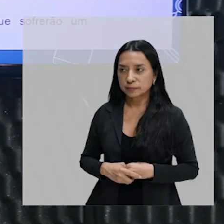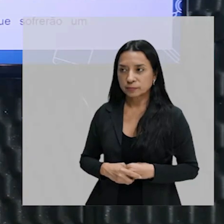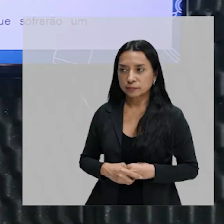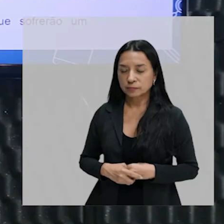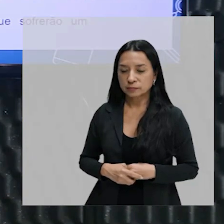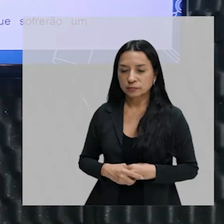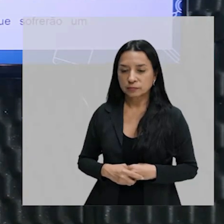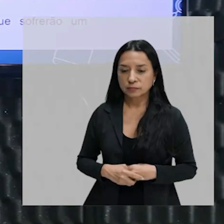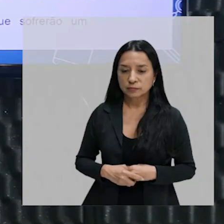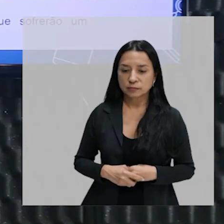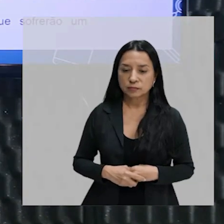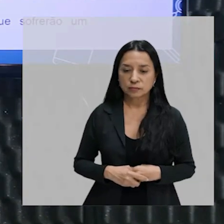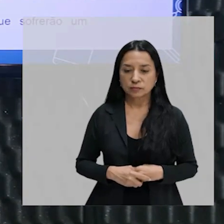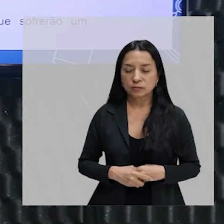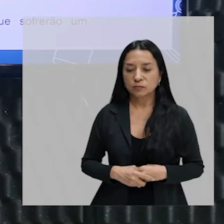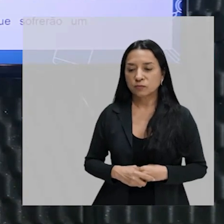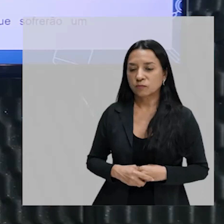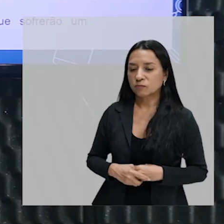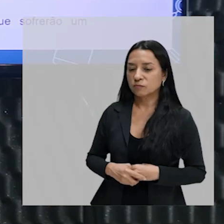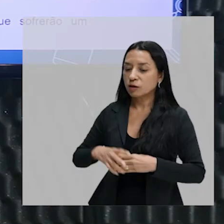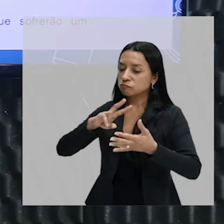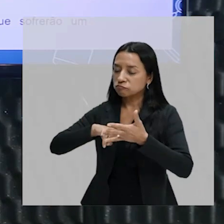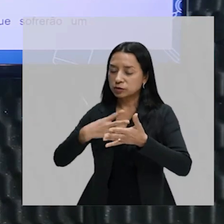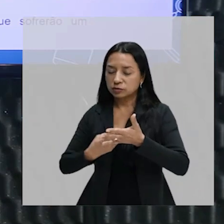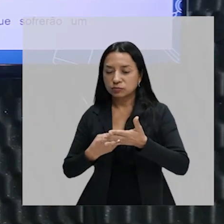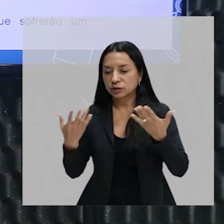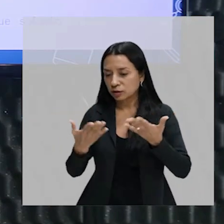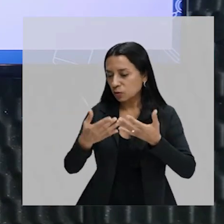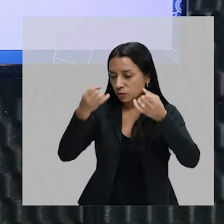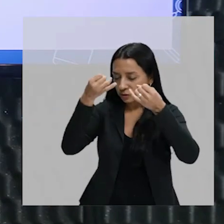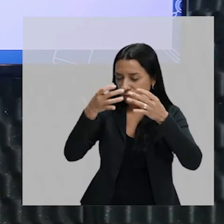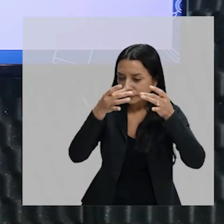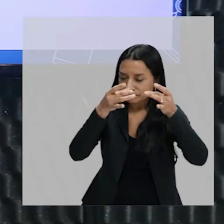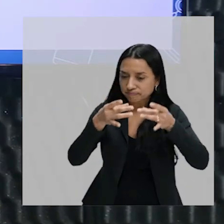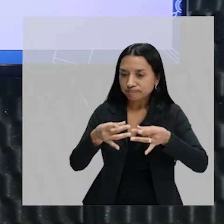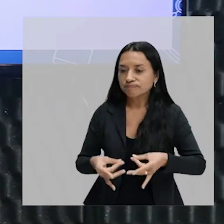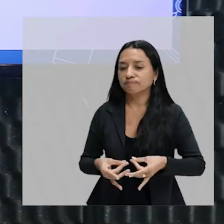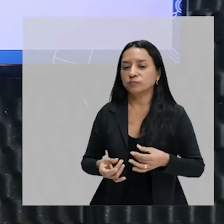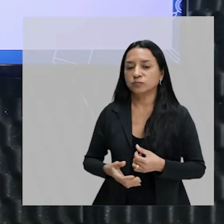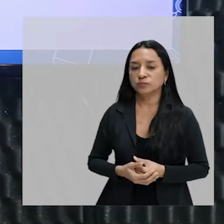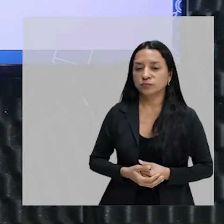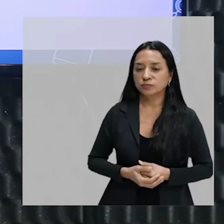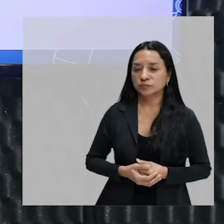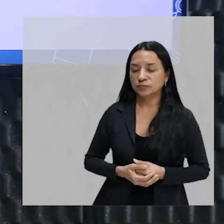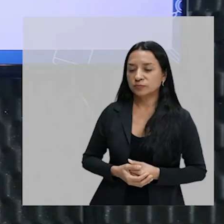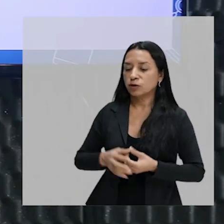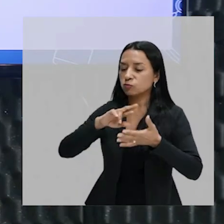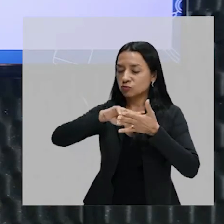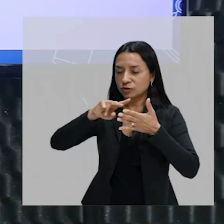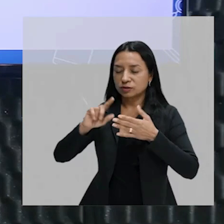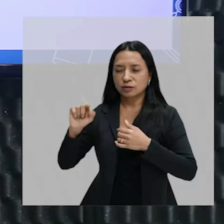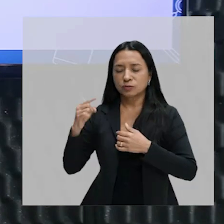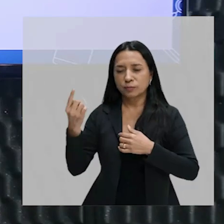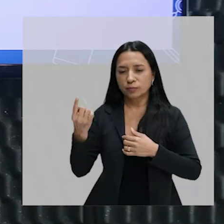setor diferenciação eu vou traduzir tudo isso aqui que eu acabei de falar para vocês tá no desenho daqui a pouco e